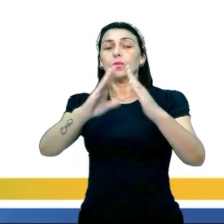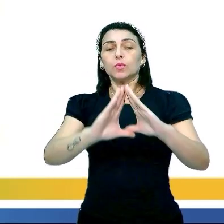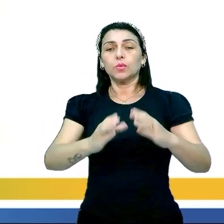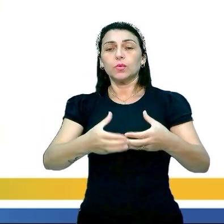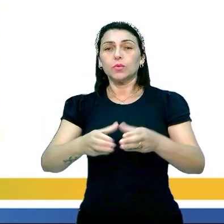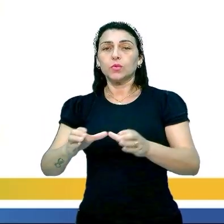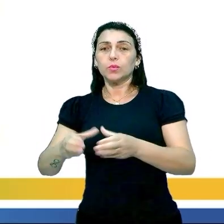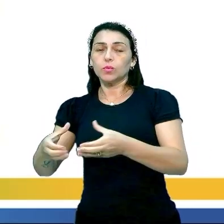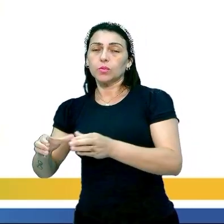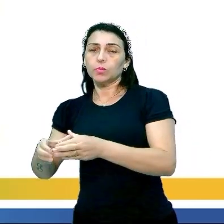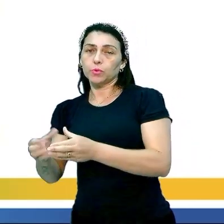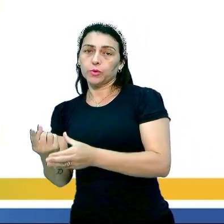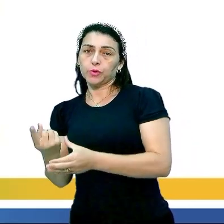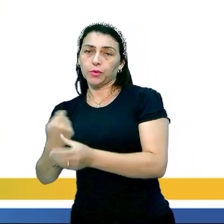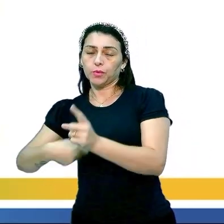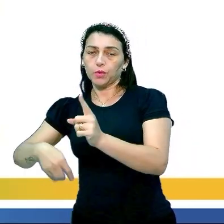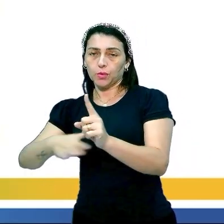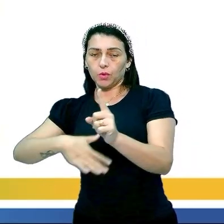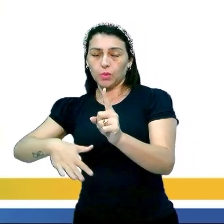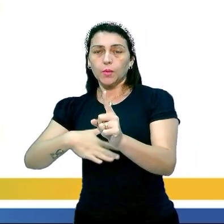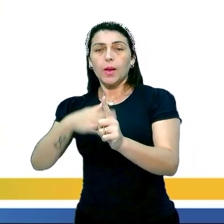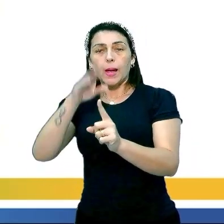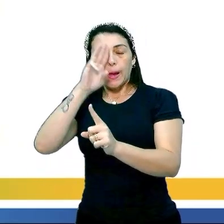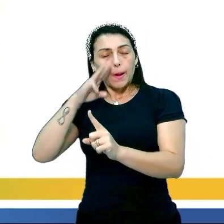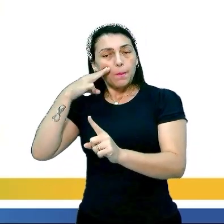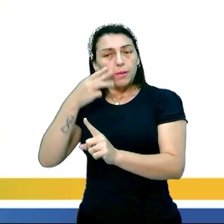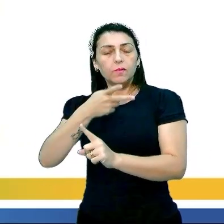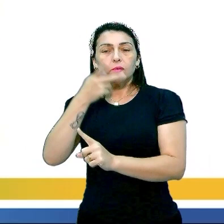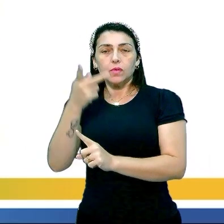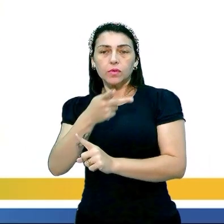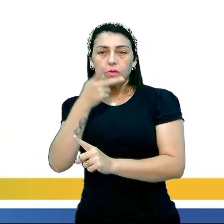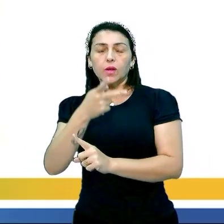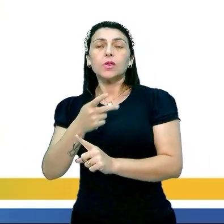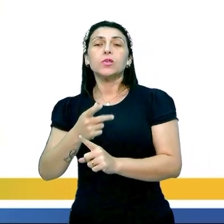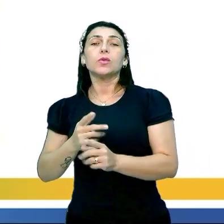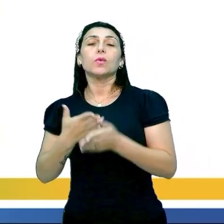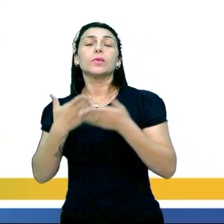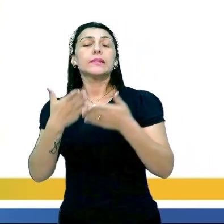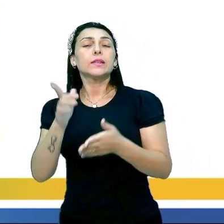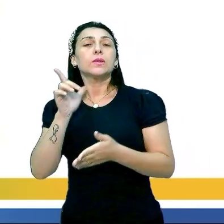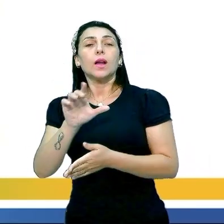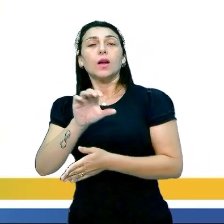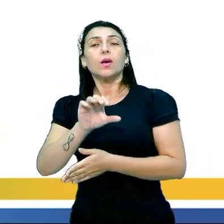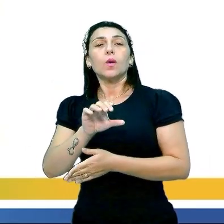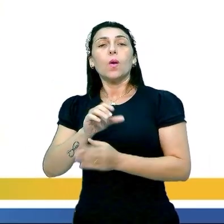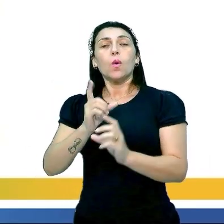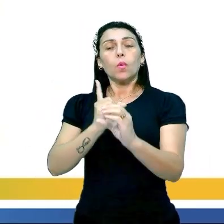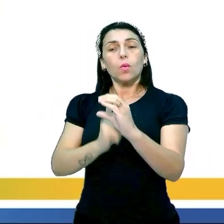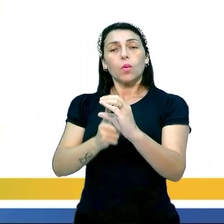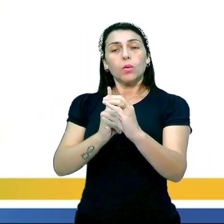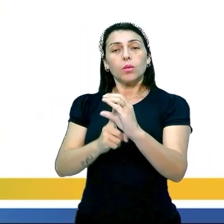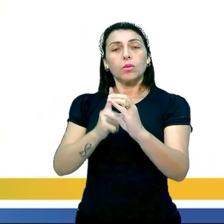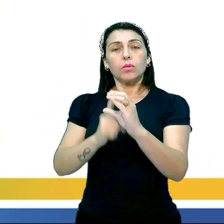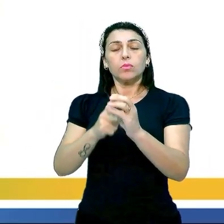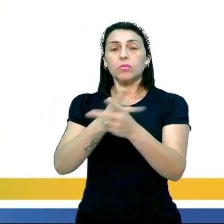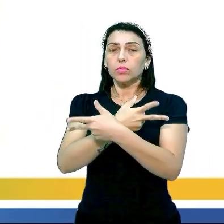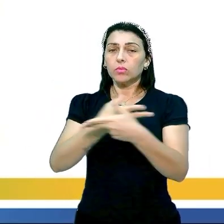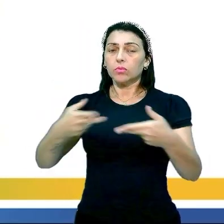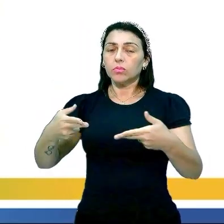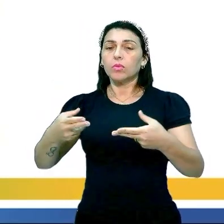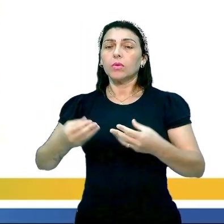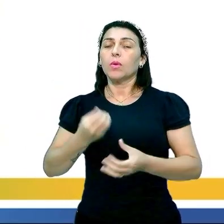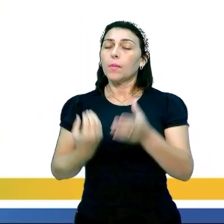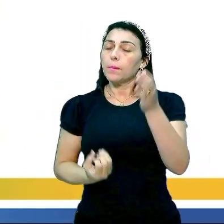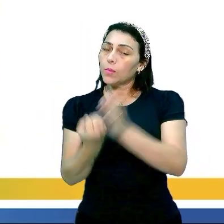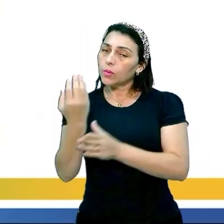E, finalmente, Karl Marx diz que nós vamos chegar ao comunismo, onde as coisas são produzidas e